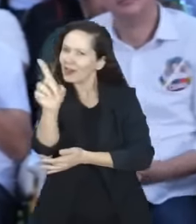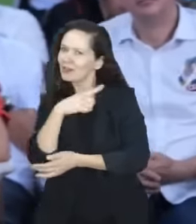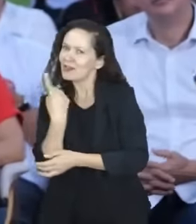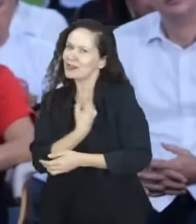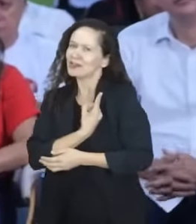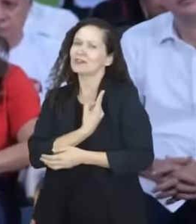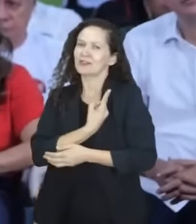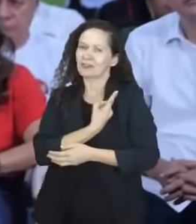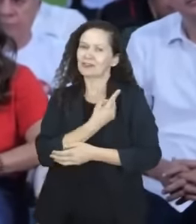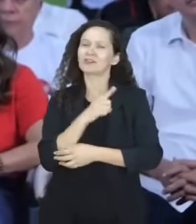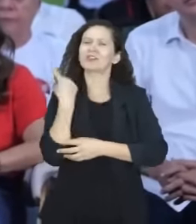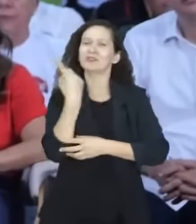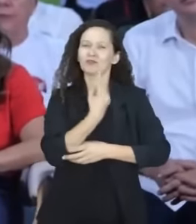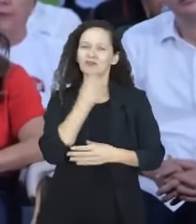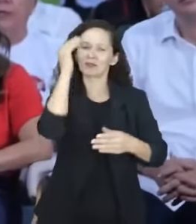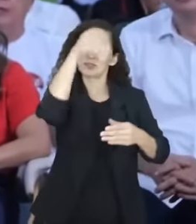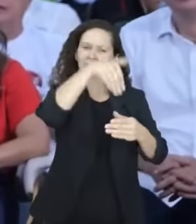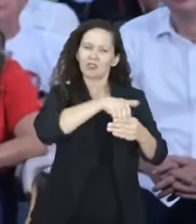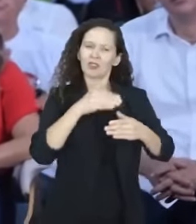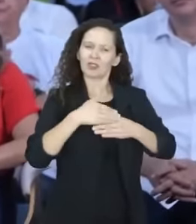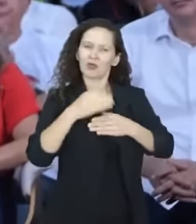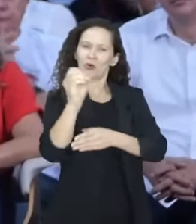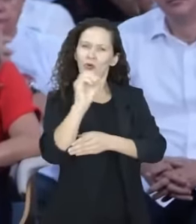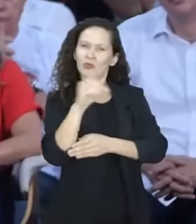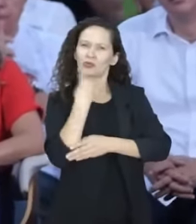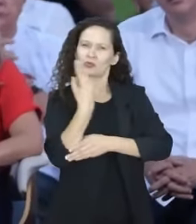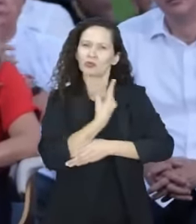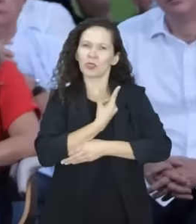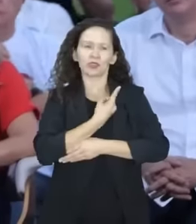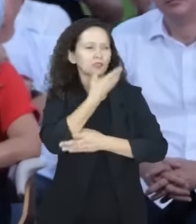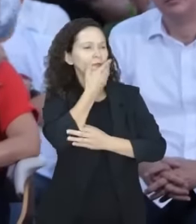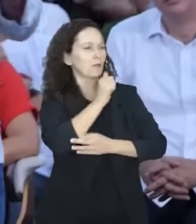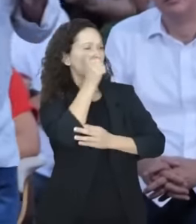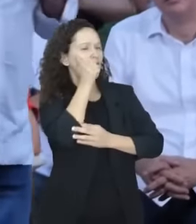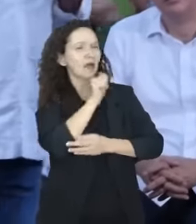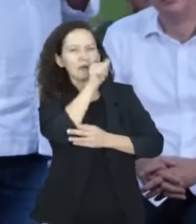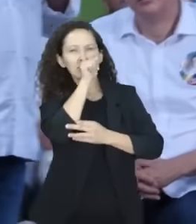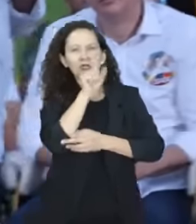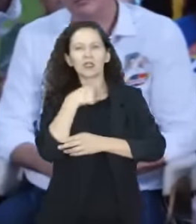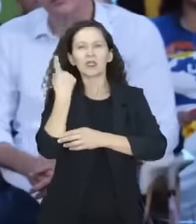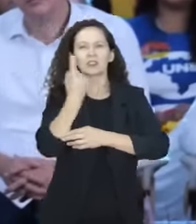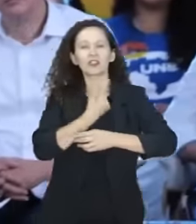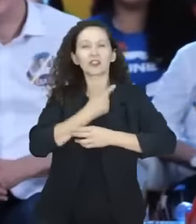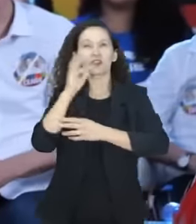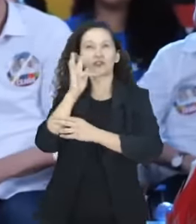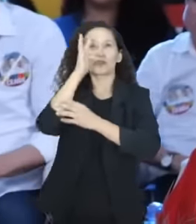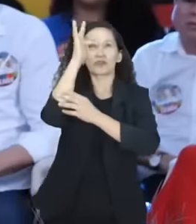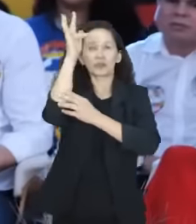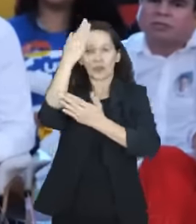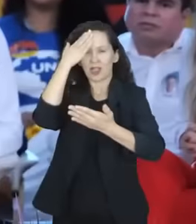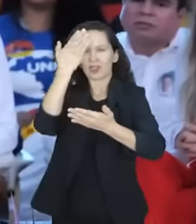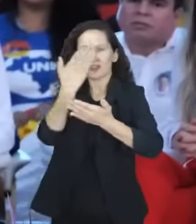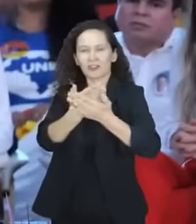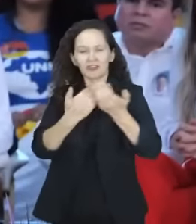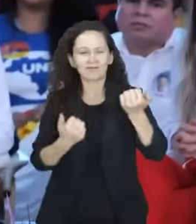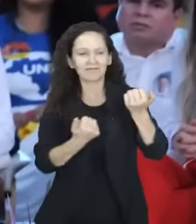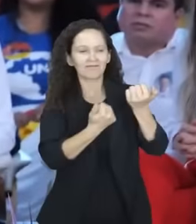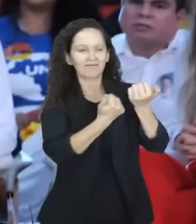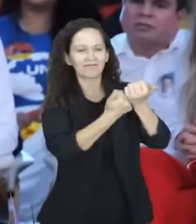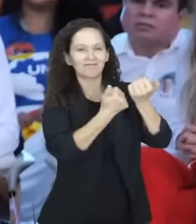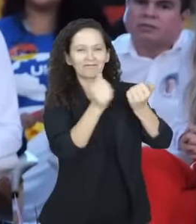jogando o discurso dos nossos pais, a gente vai estar jogando o futuro das nossas mães, dos nossos filhos, dos